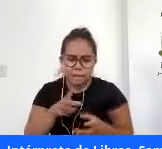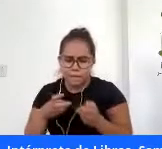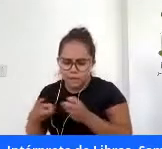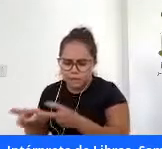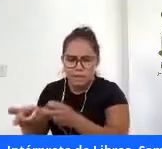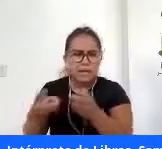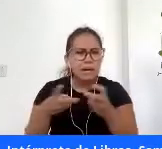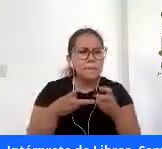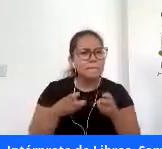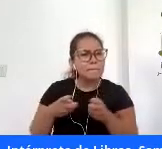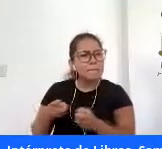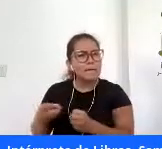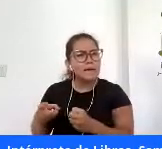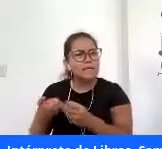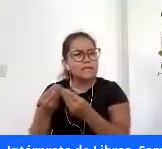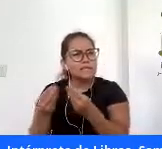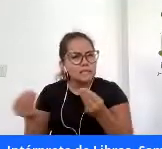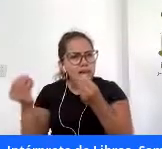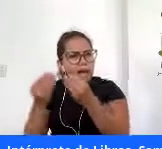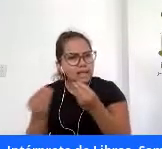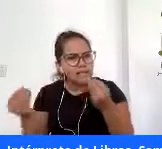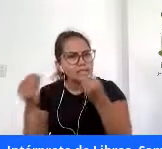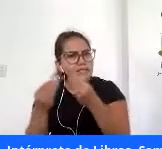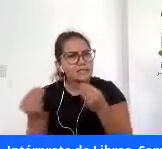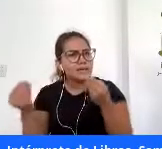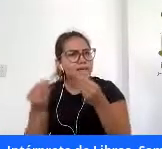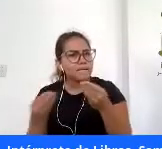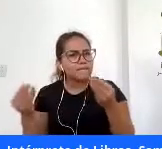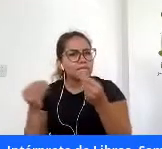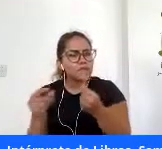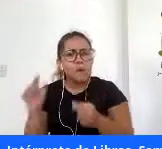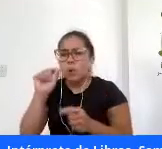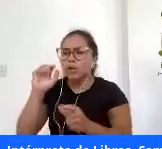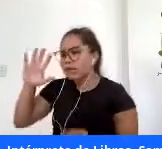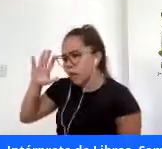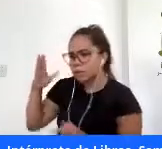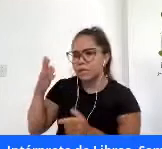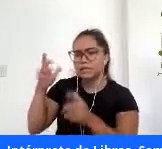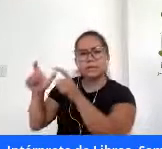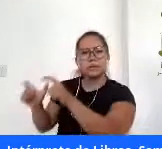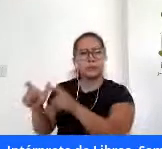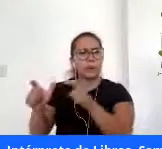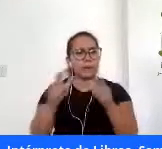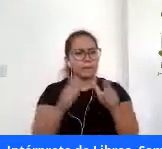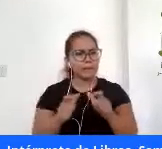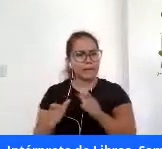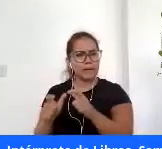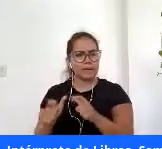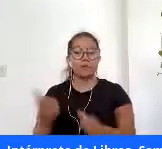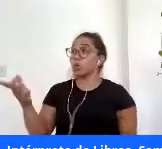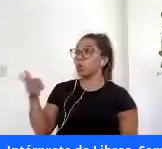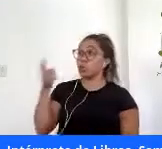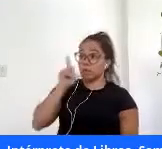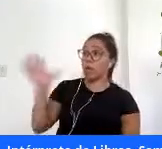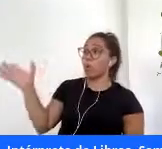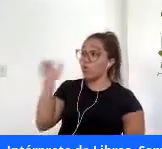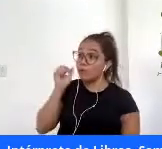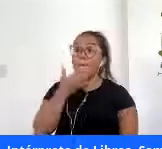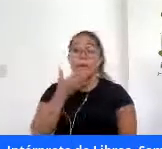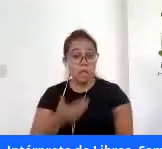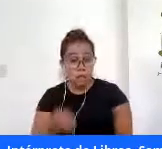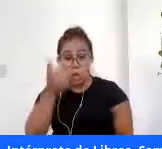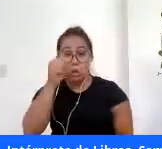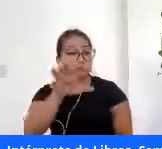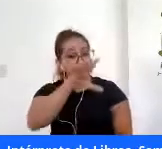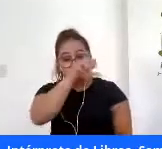estímulos mais sensíveis ao que está acontecendo no ambiente. Então você passa a ouvir melhor, você passa a sentir o cheiro melhor,